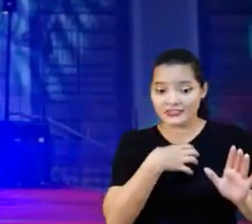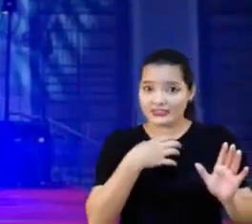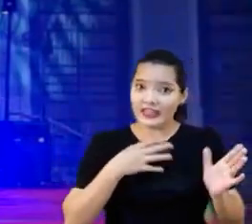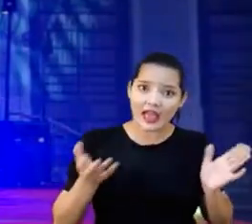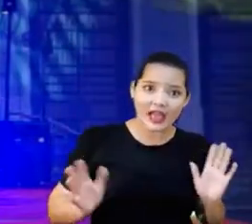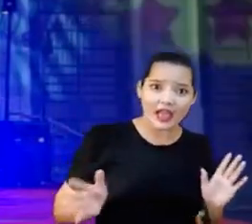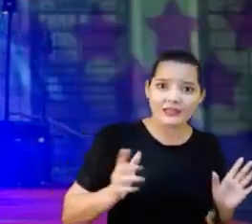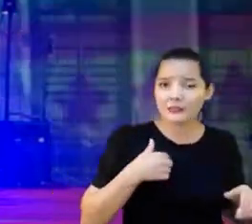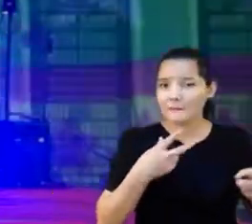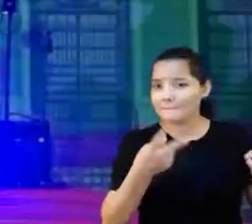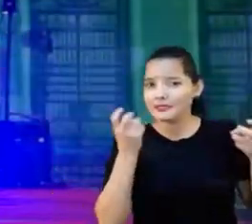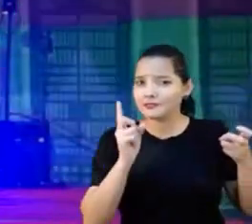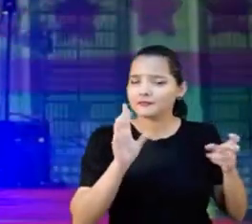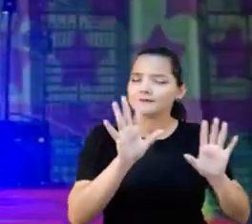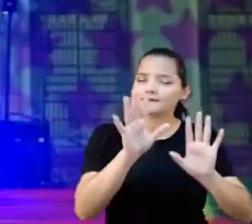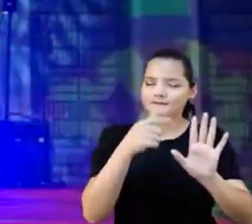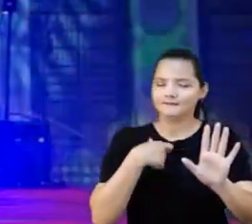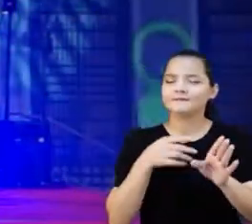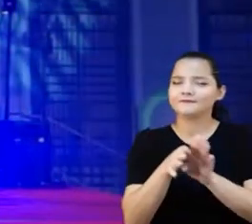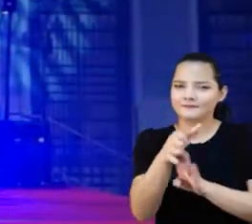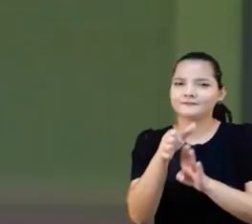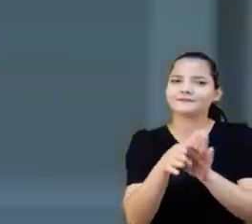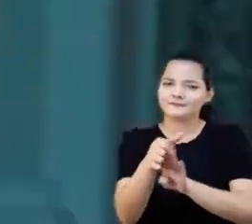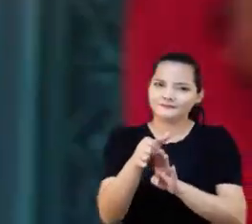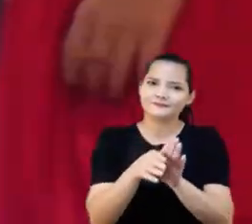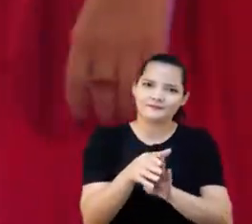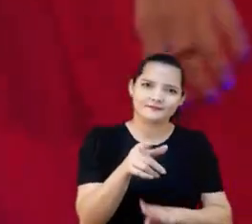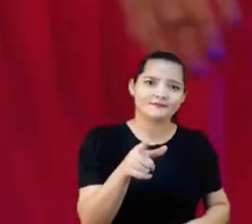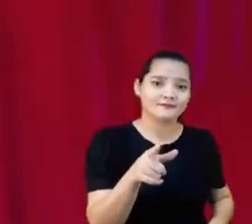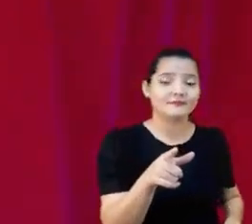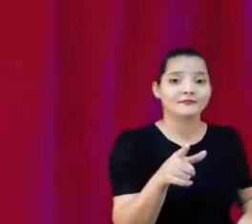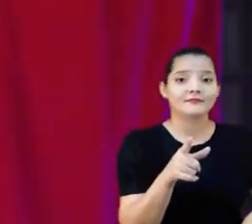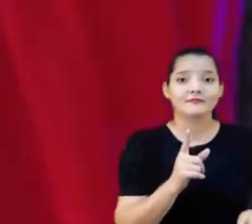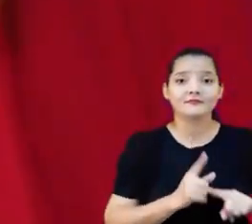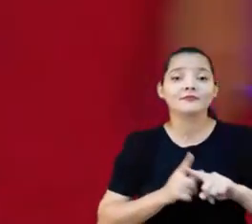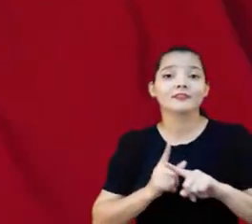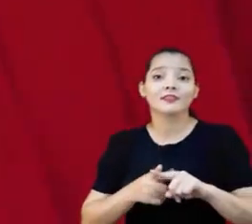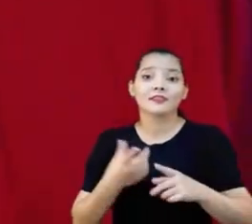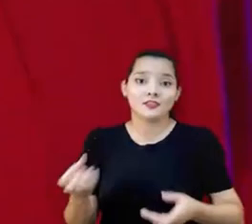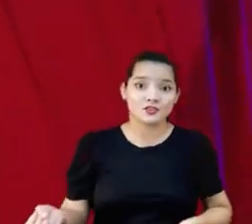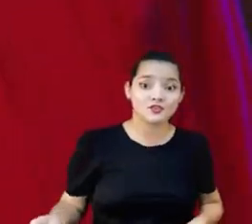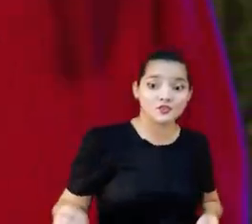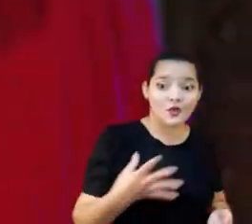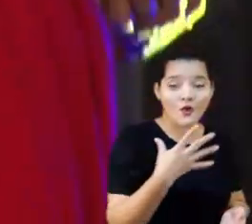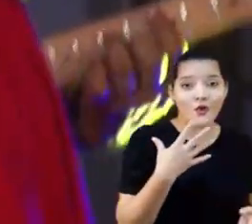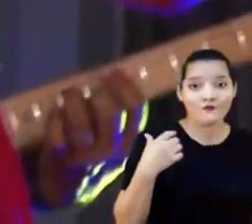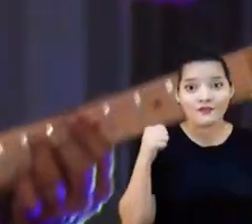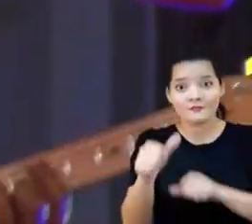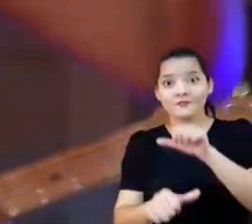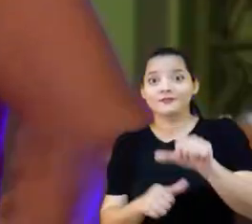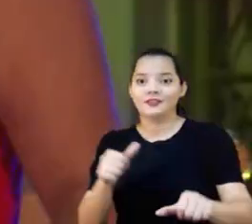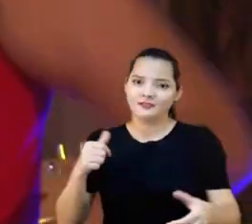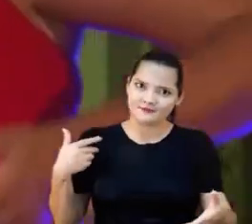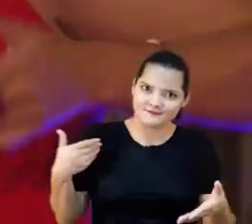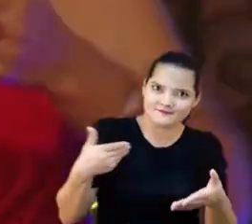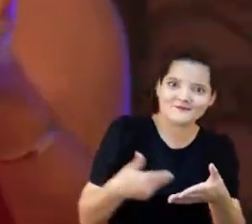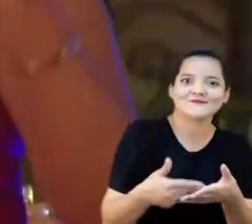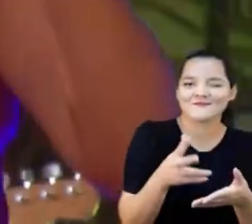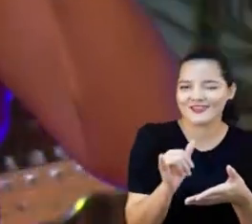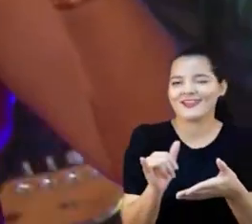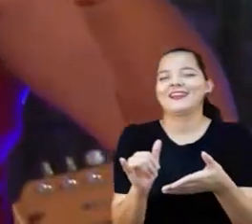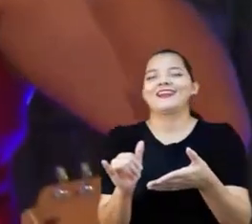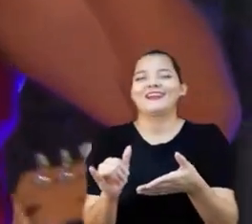posso deixar de dizer, meu amigo, que uma nova mudança em breve